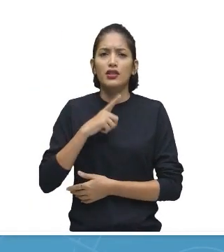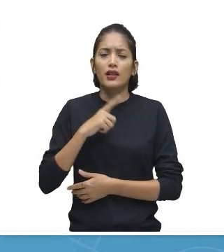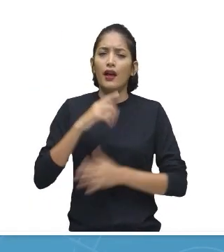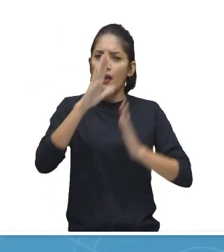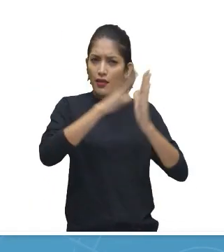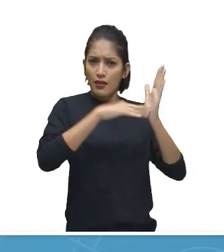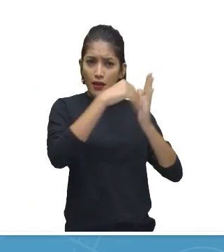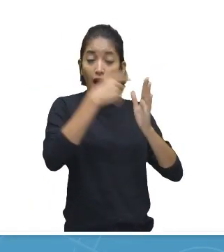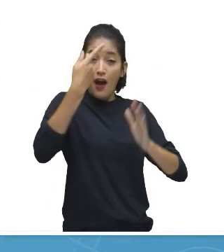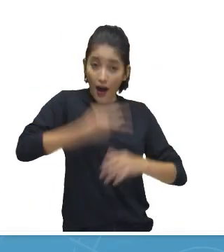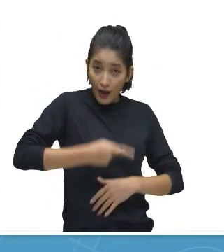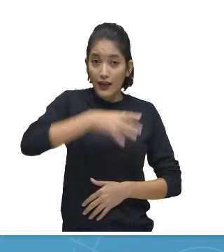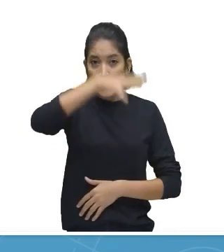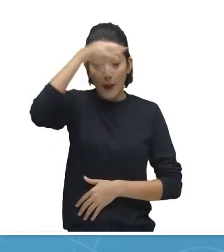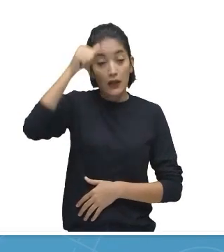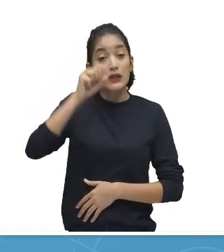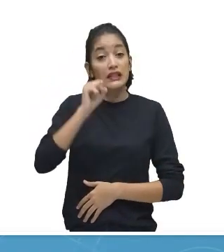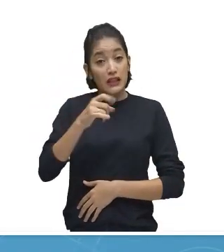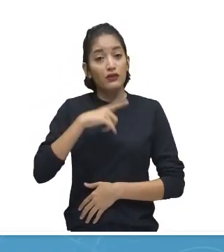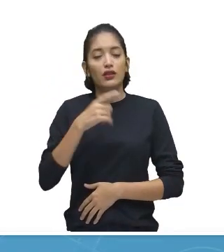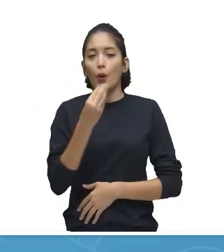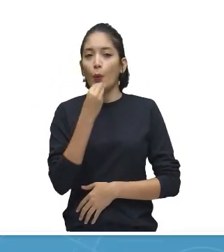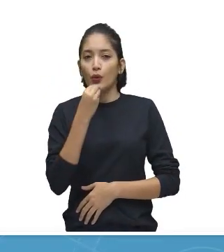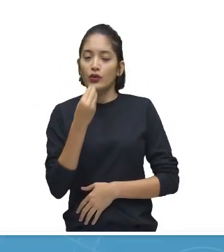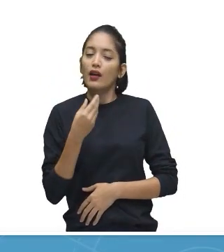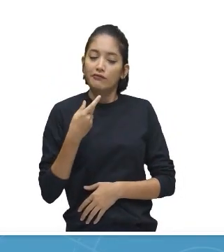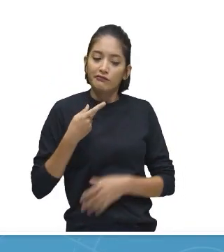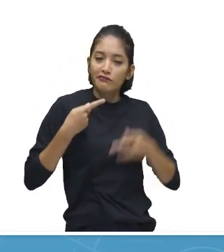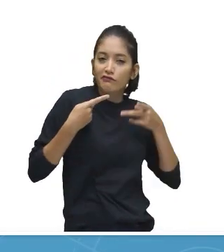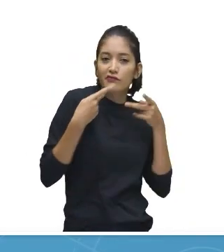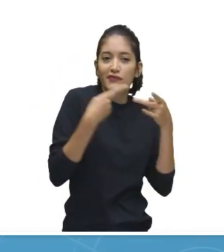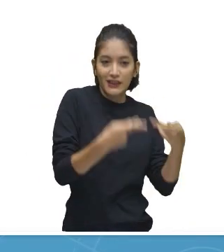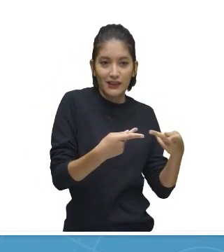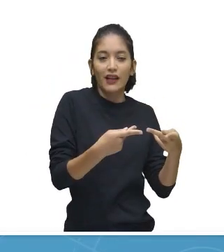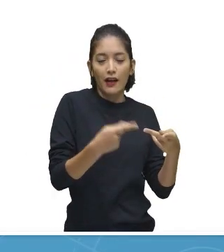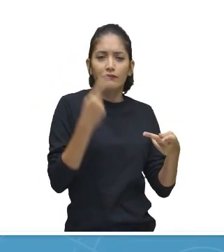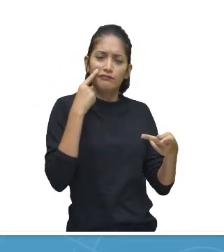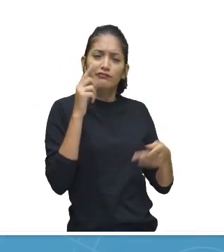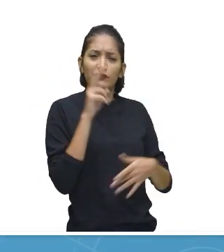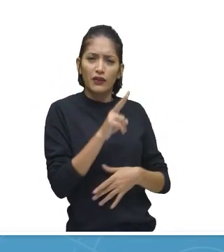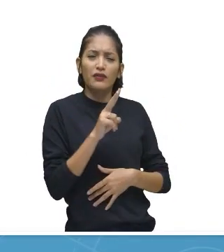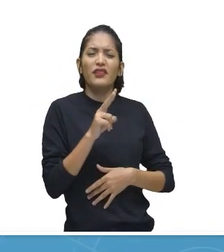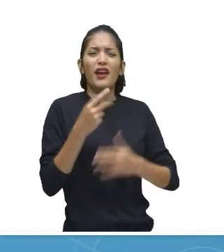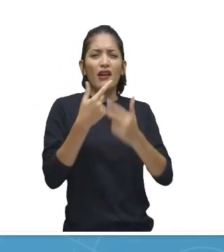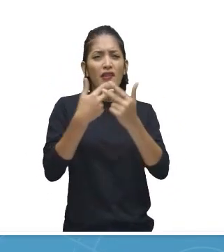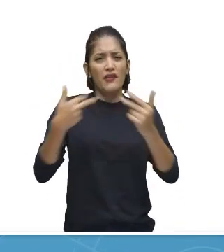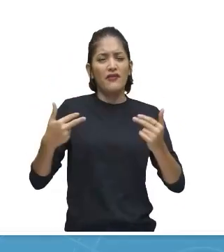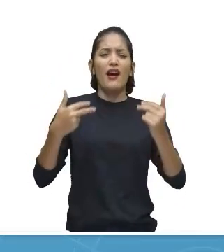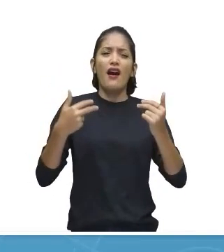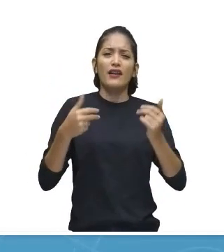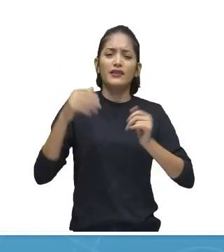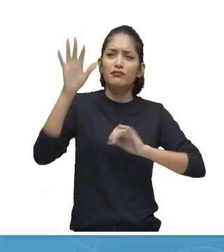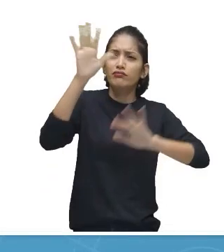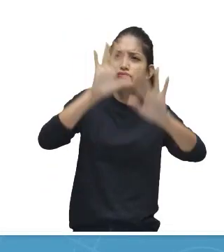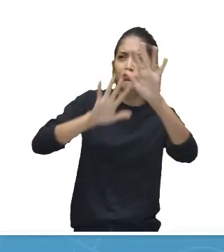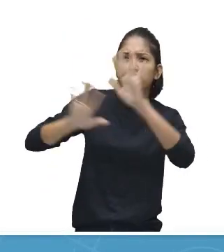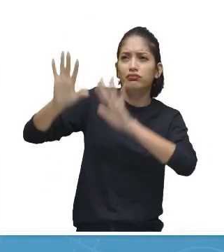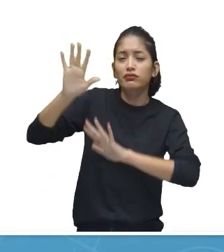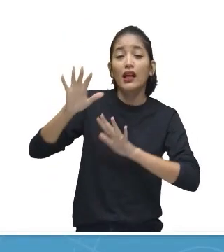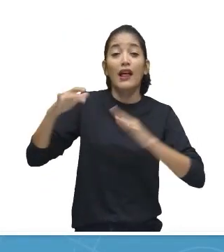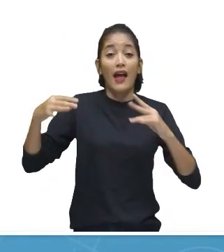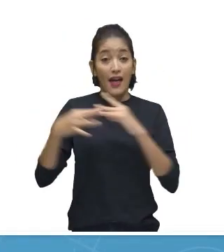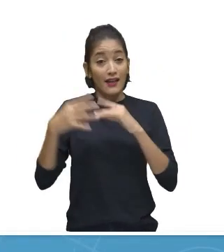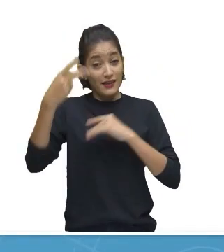de Manaus. Se vocês tiverem a oportunidade de visitar a cidade, né, vocês vão ver espalhadas essas pinturas belíssimas pela cidade